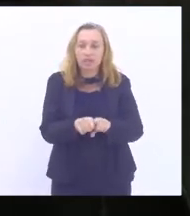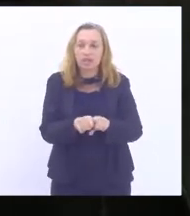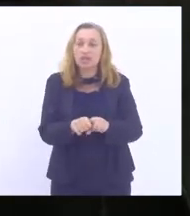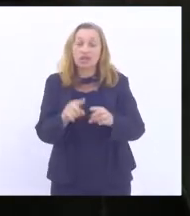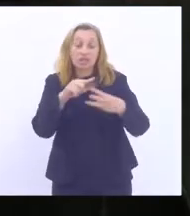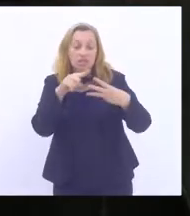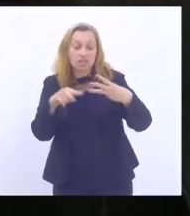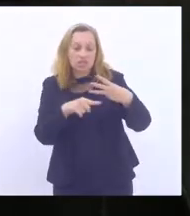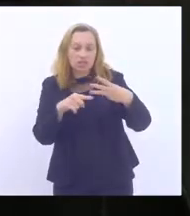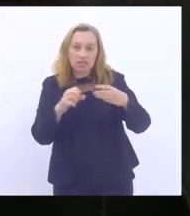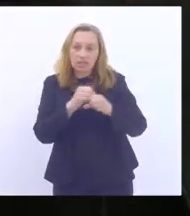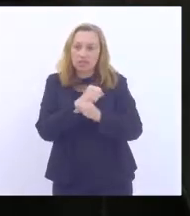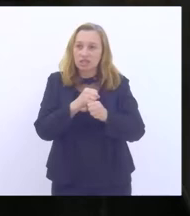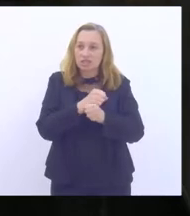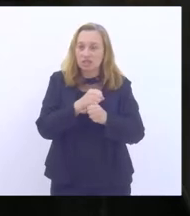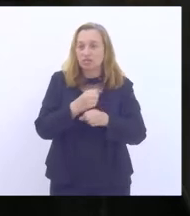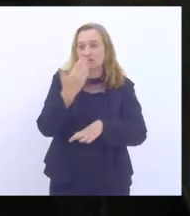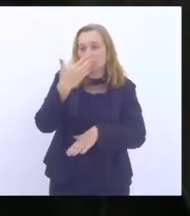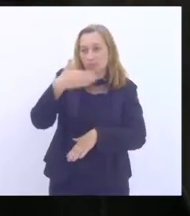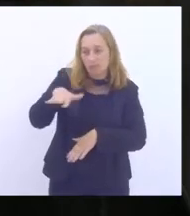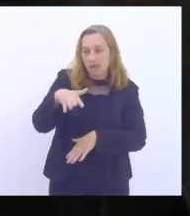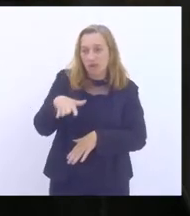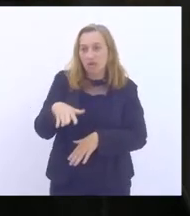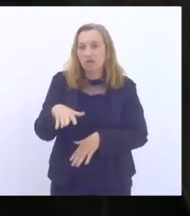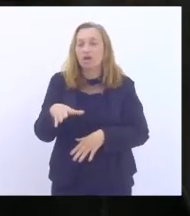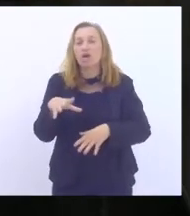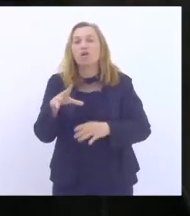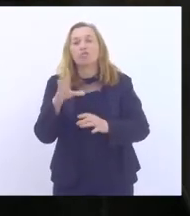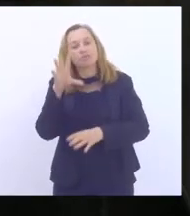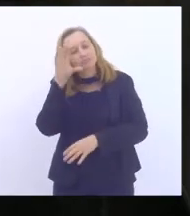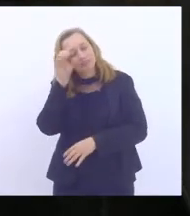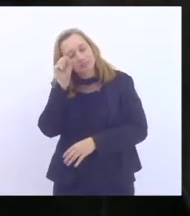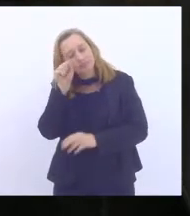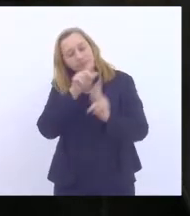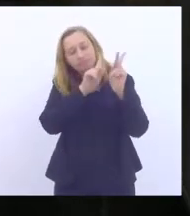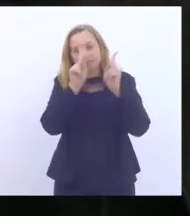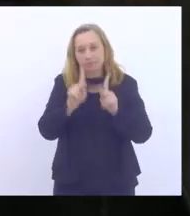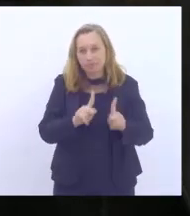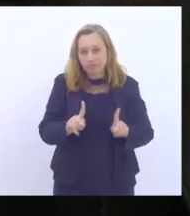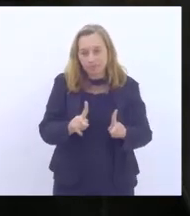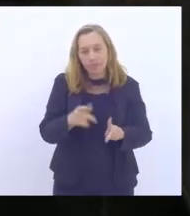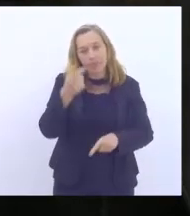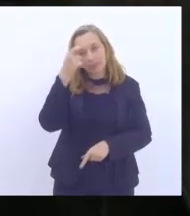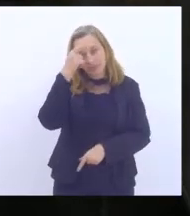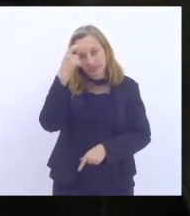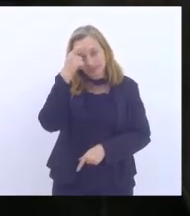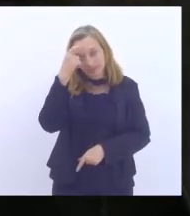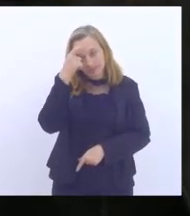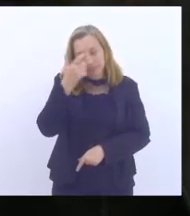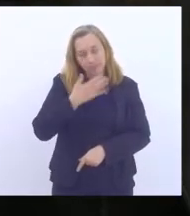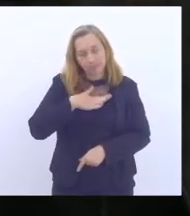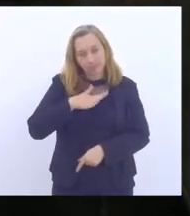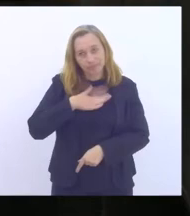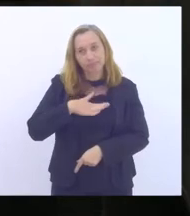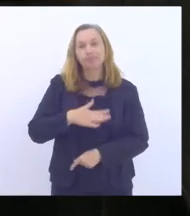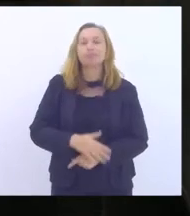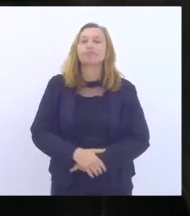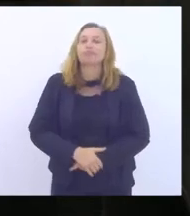nesses três anos e meio de Mandato eu pude dormir em paz com a minha consciência tranquila